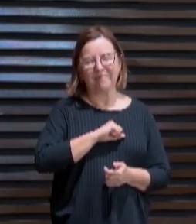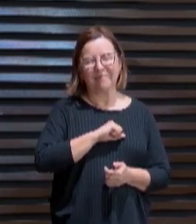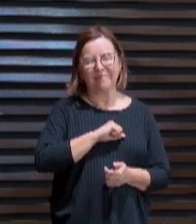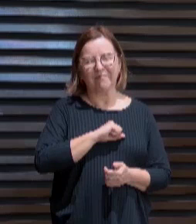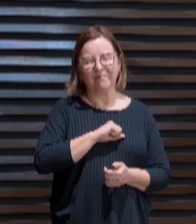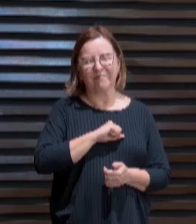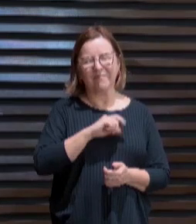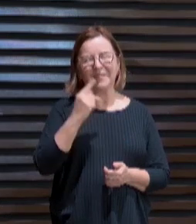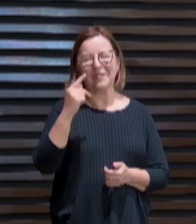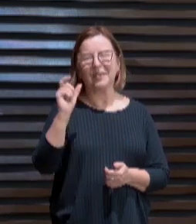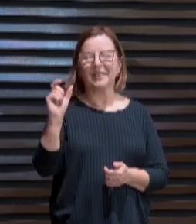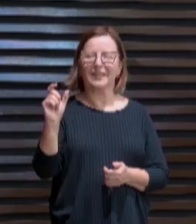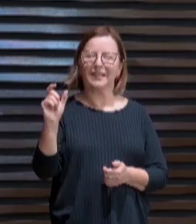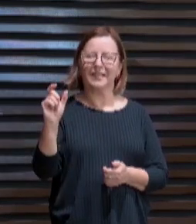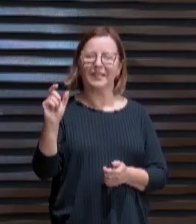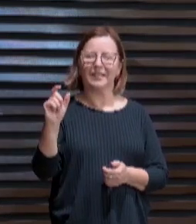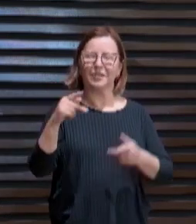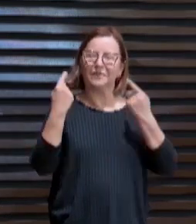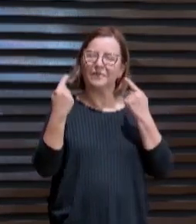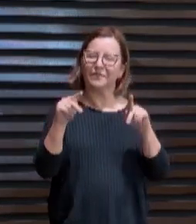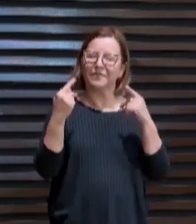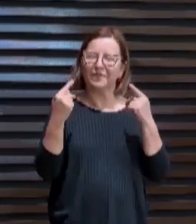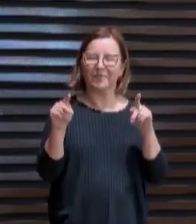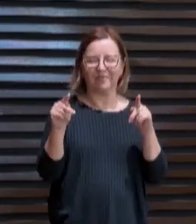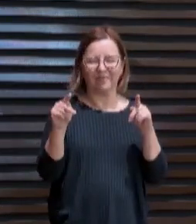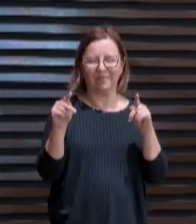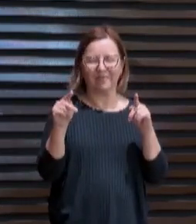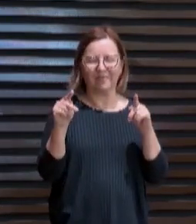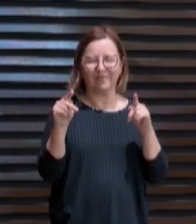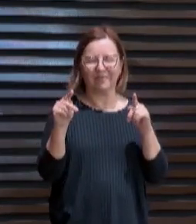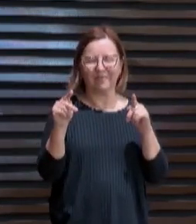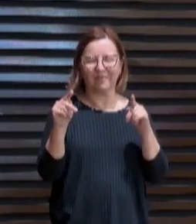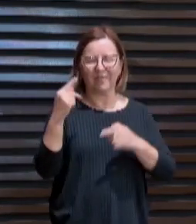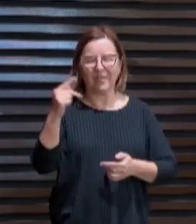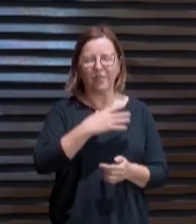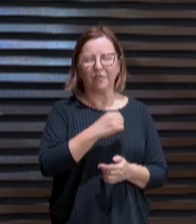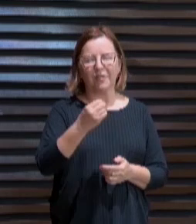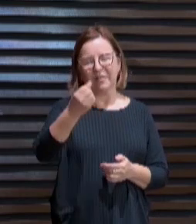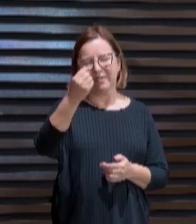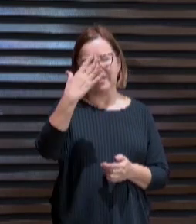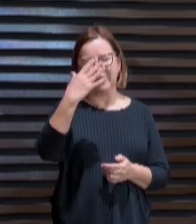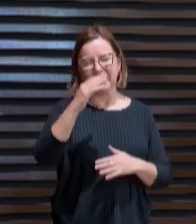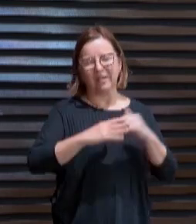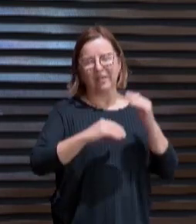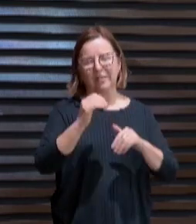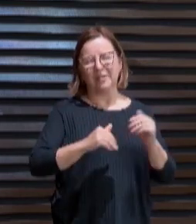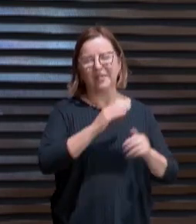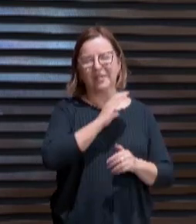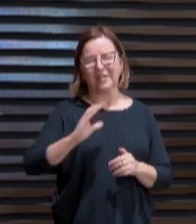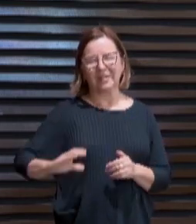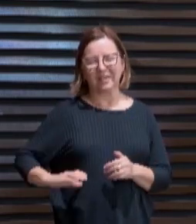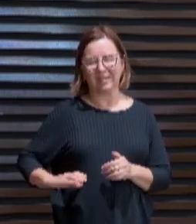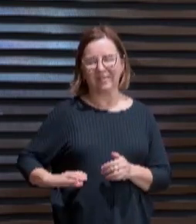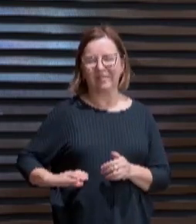Tua palavra foi desembainhada, Pai. Teu Filho foi revelado, a obra de Cristo, meu Pai.